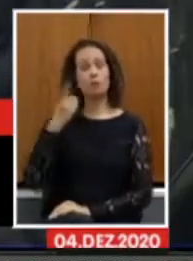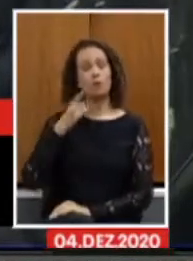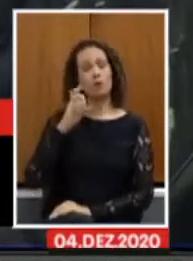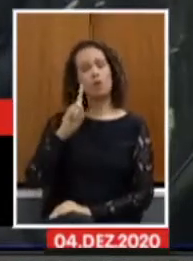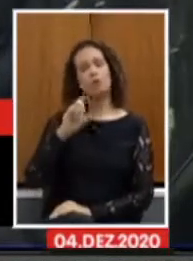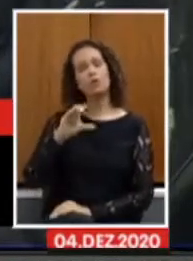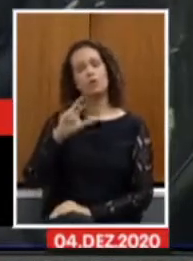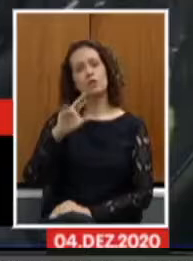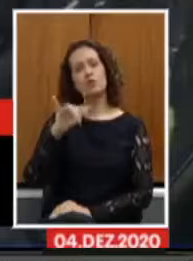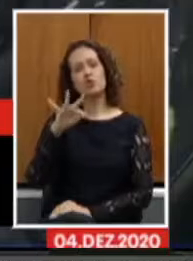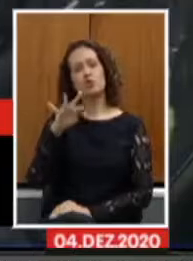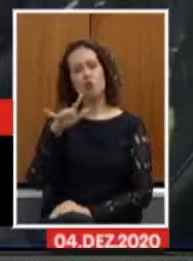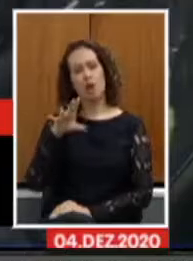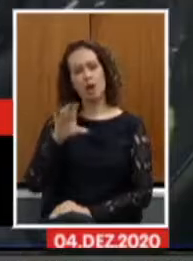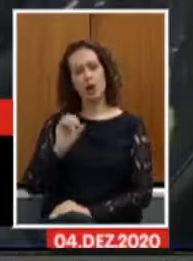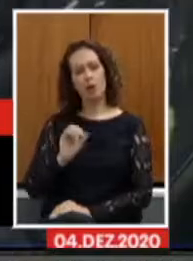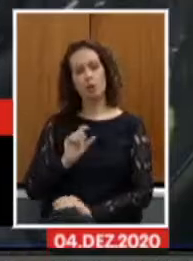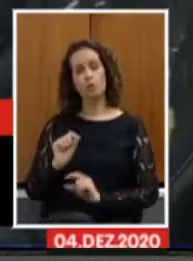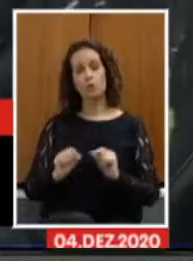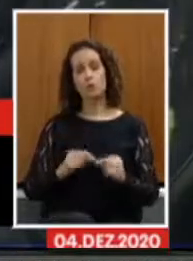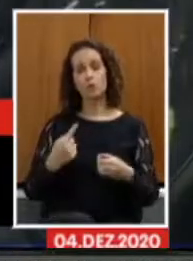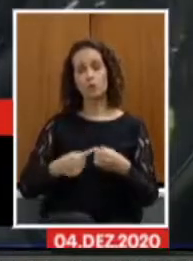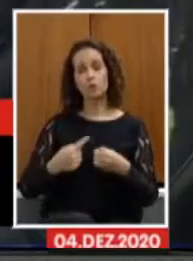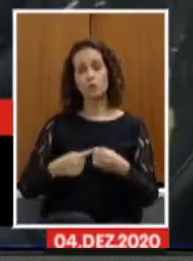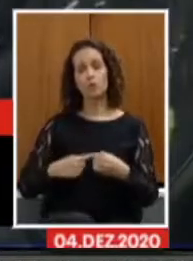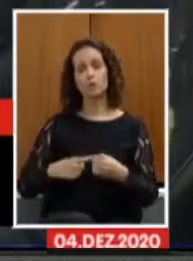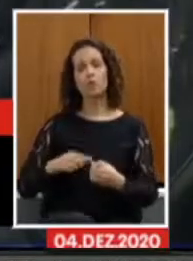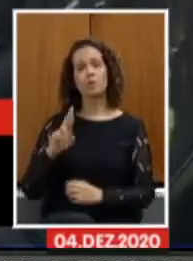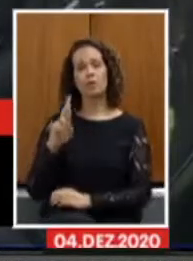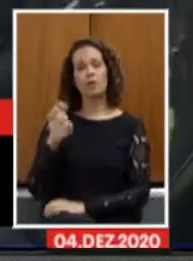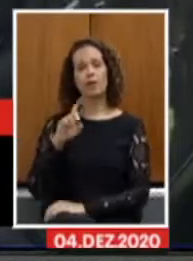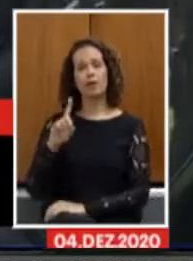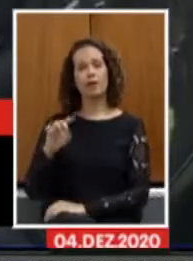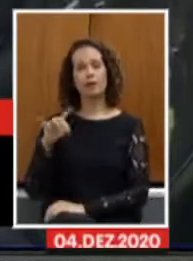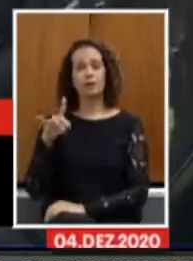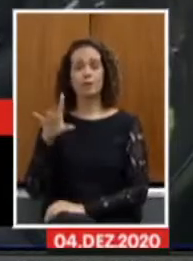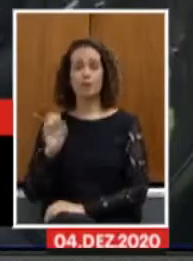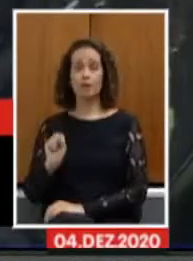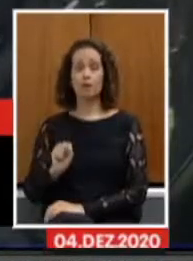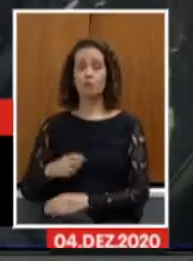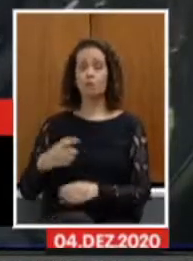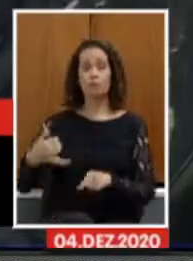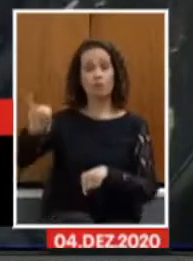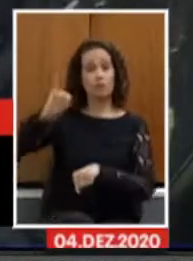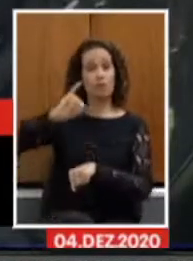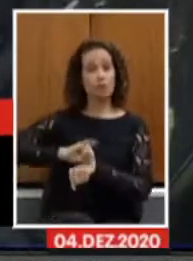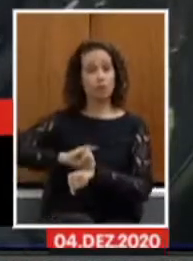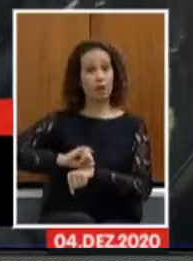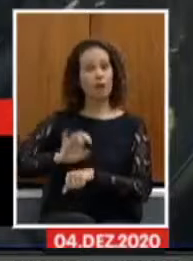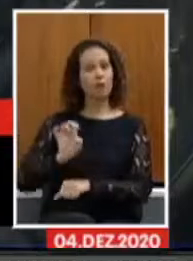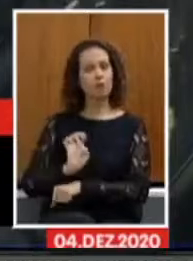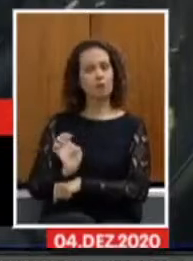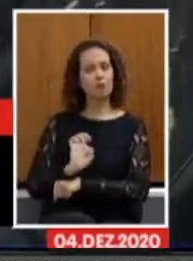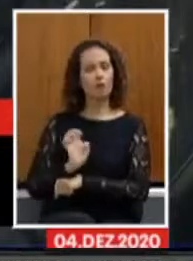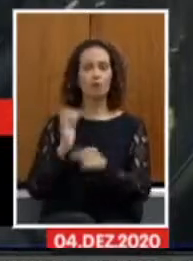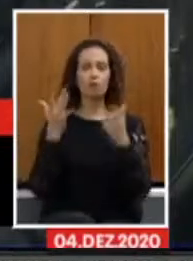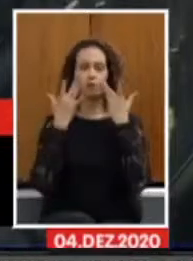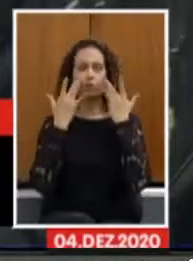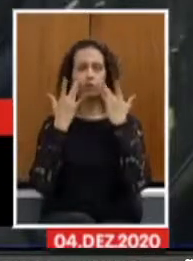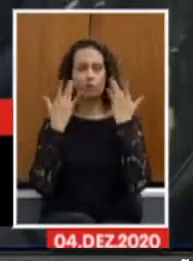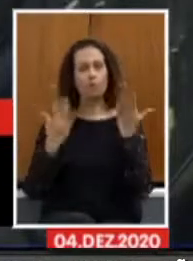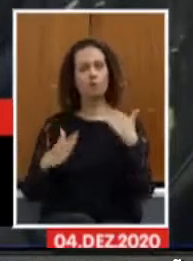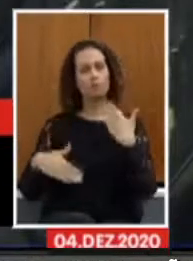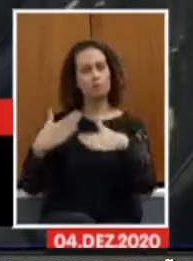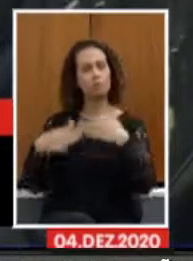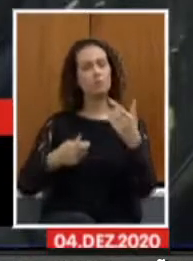que confere ao município de Resende de Costa o título de capital estadual do Tiar e dá outras providências. A Comissão de